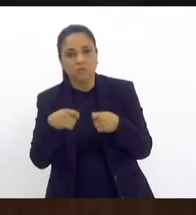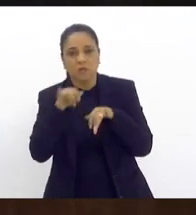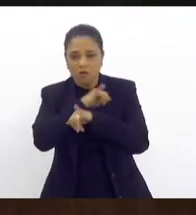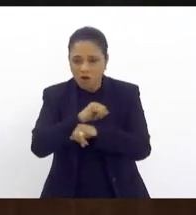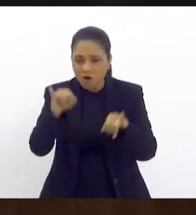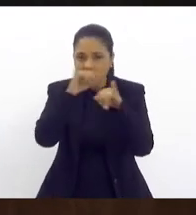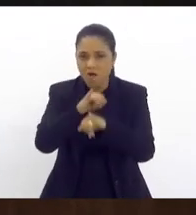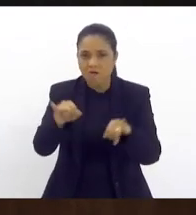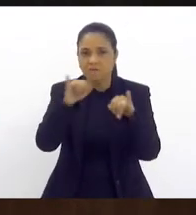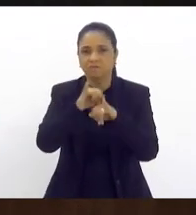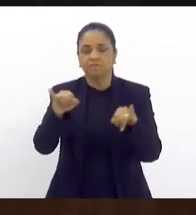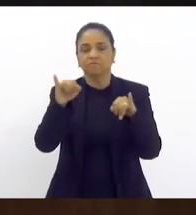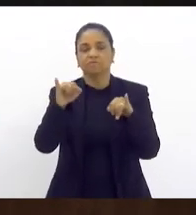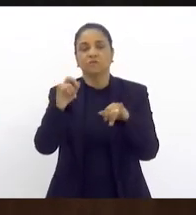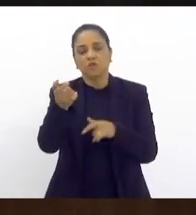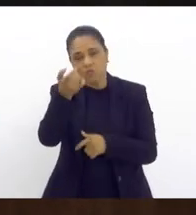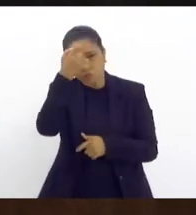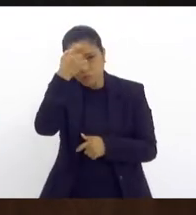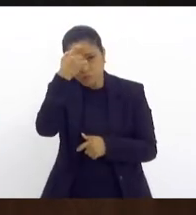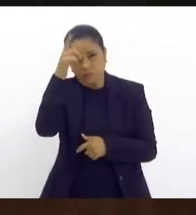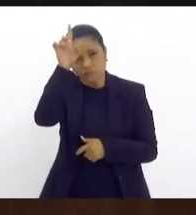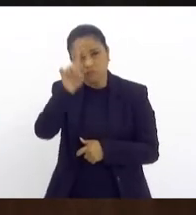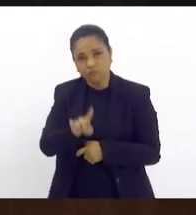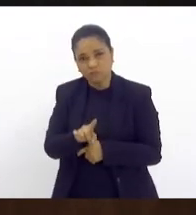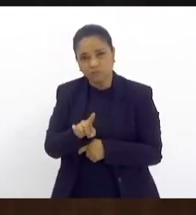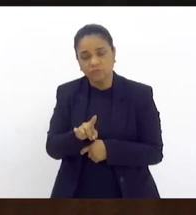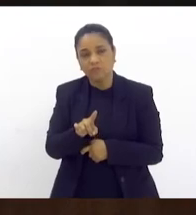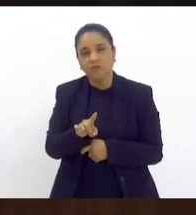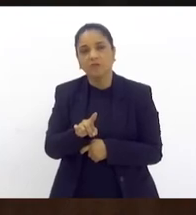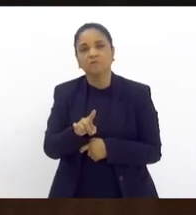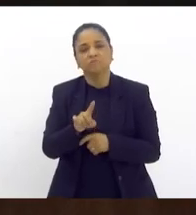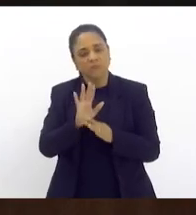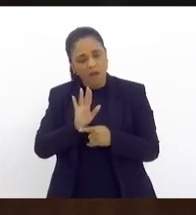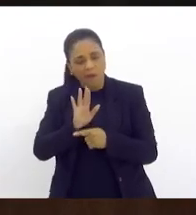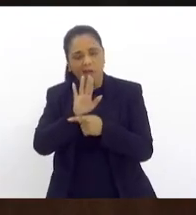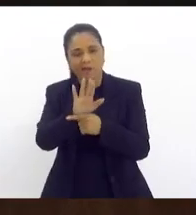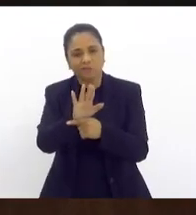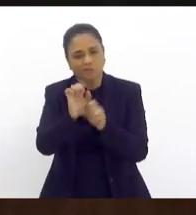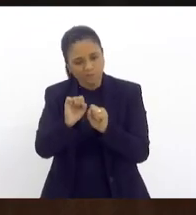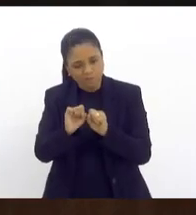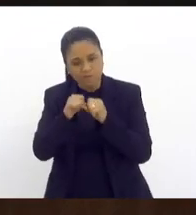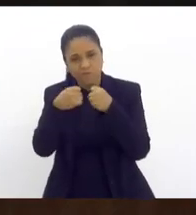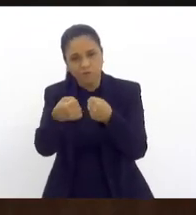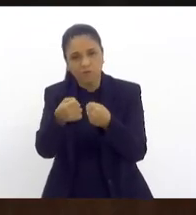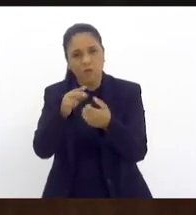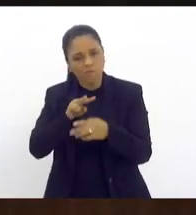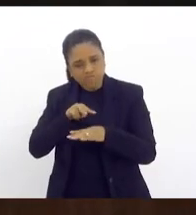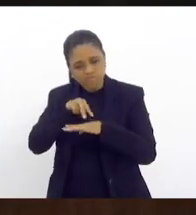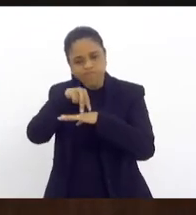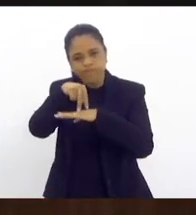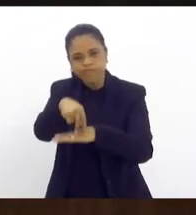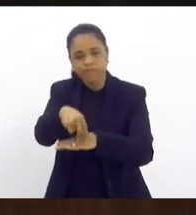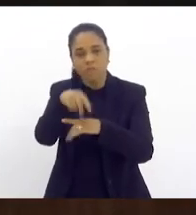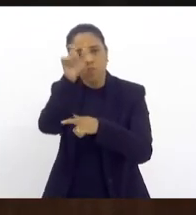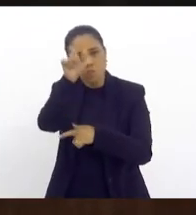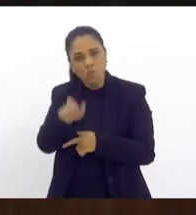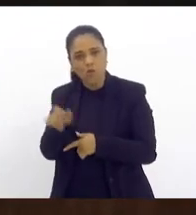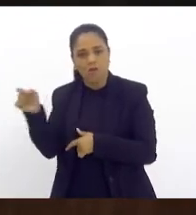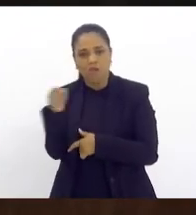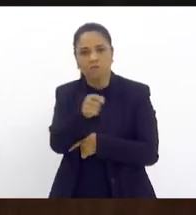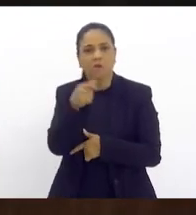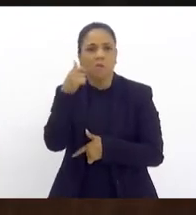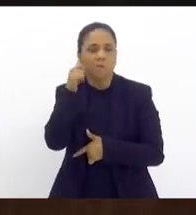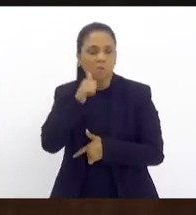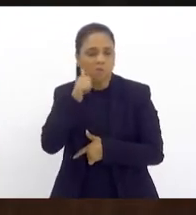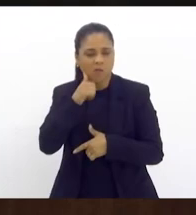conscientização e divulgação do direitos colabora muito para reforçar esse lugar que da mulher que aonde ela